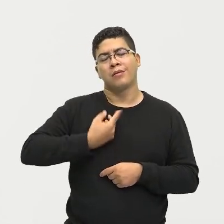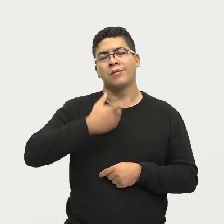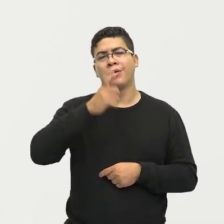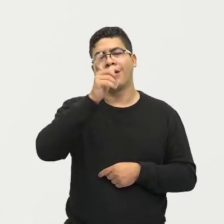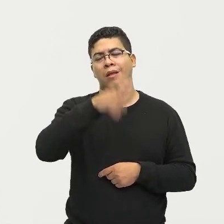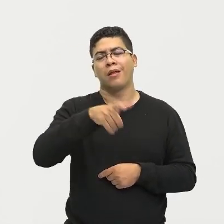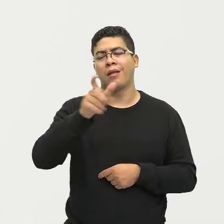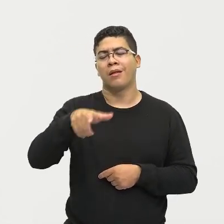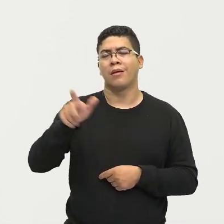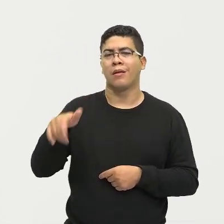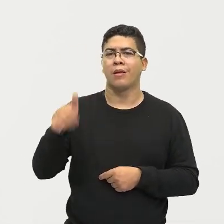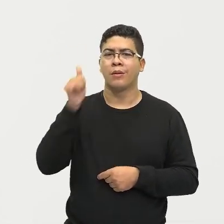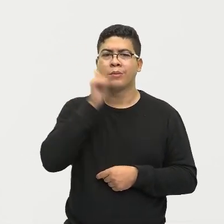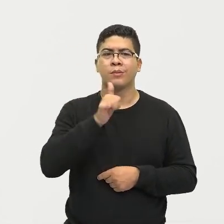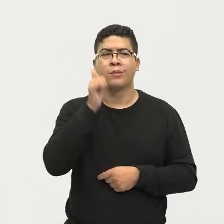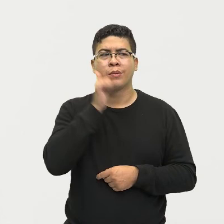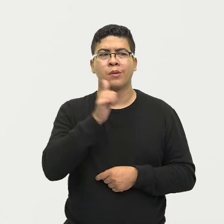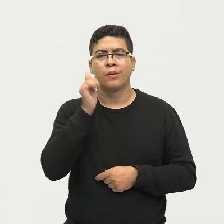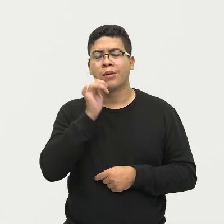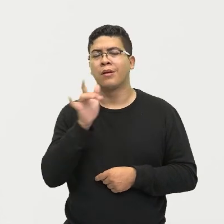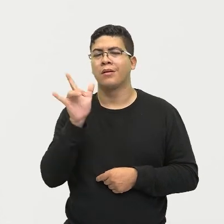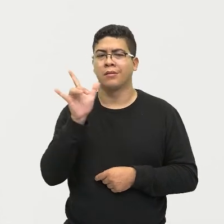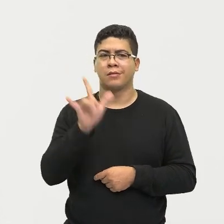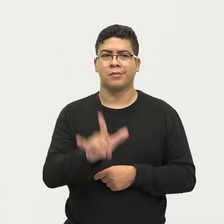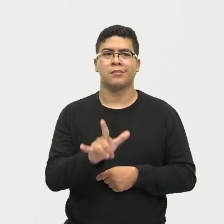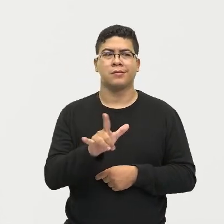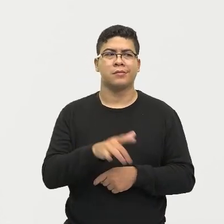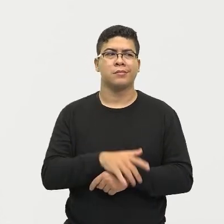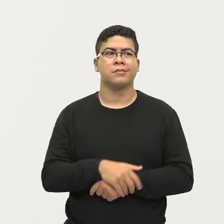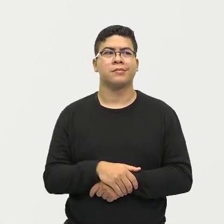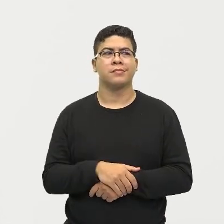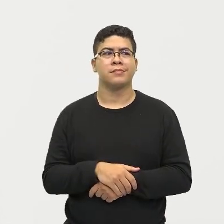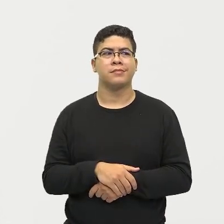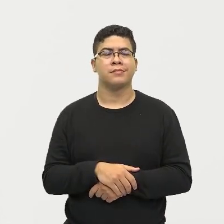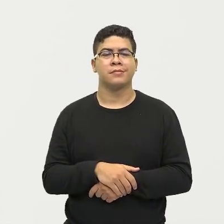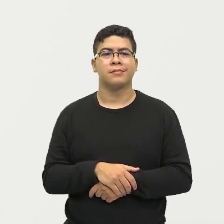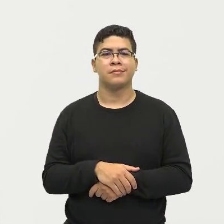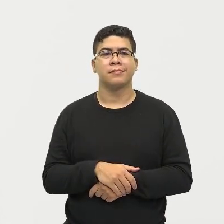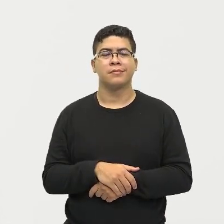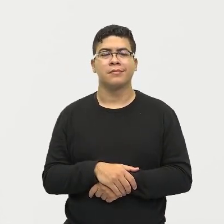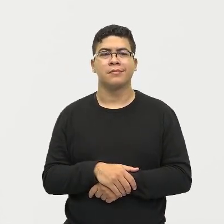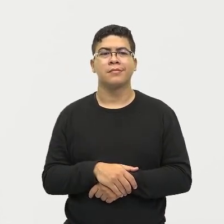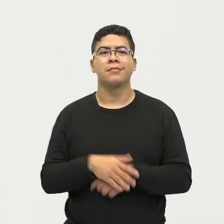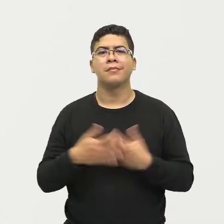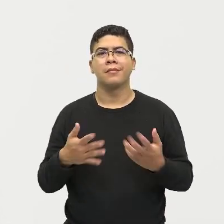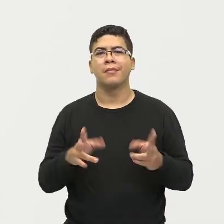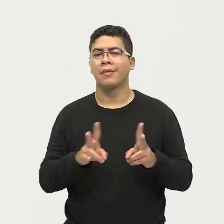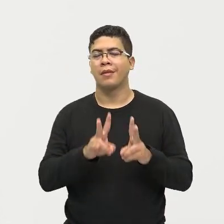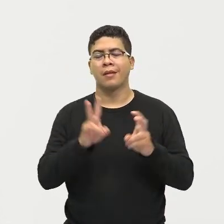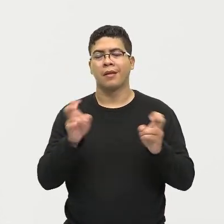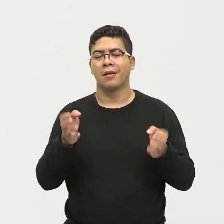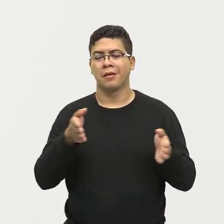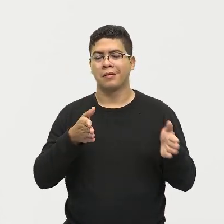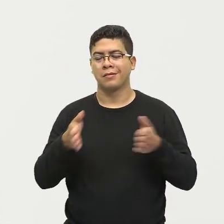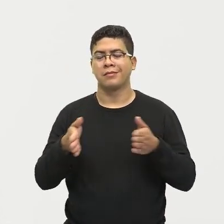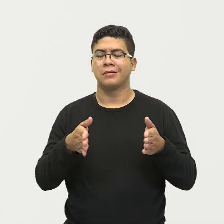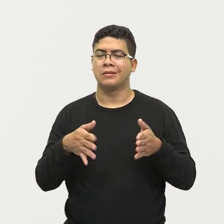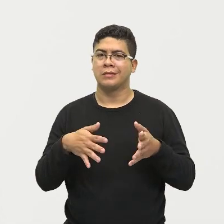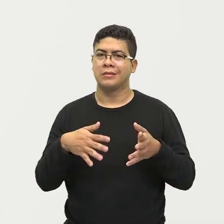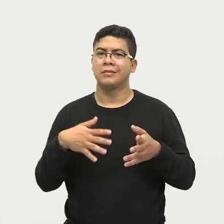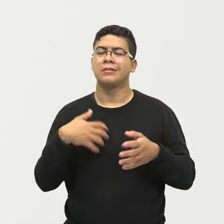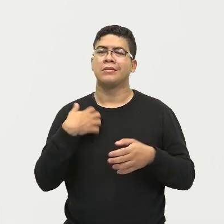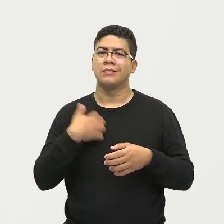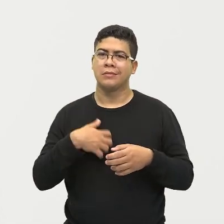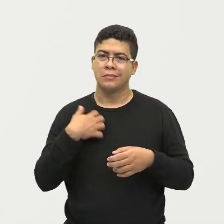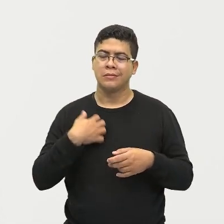mulheres que amei. Olha só, né? Então, a gente vê que é uma situação muito complicada de